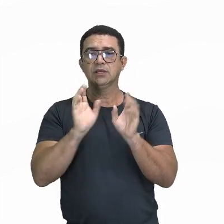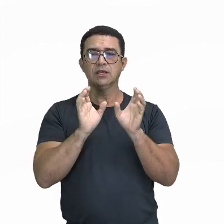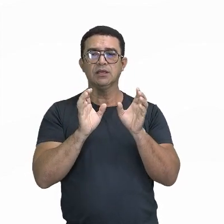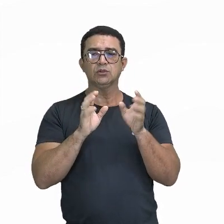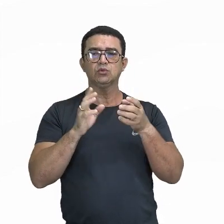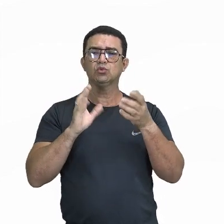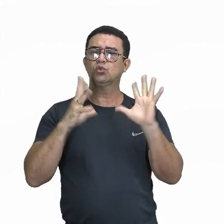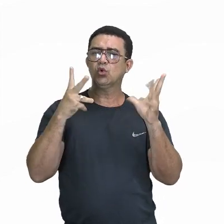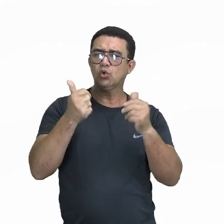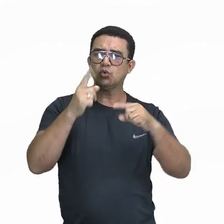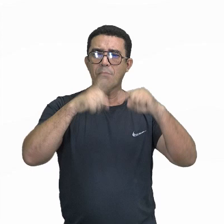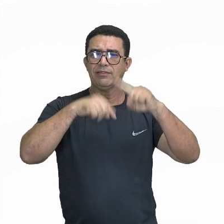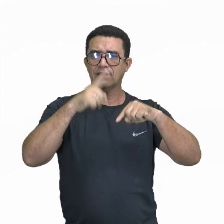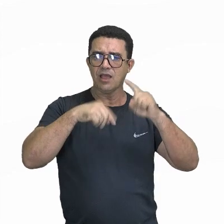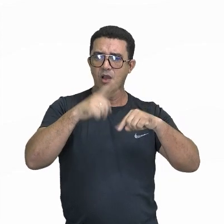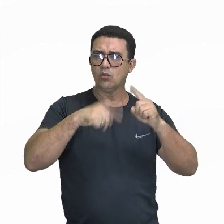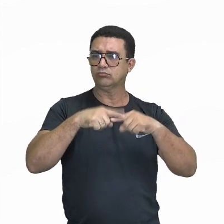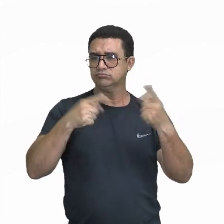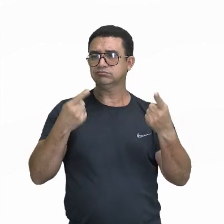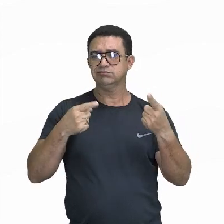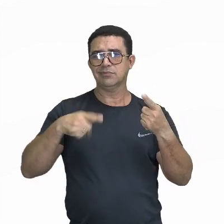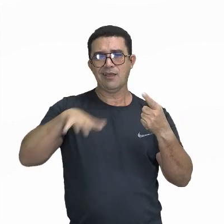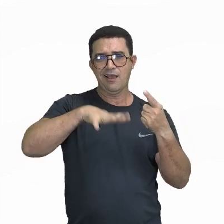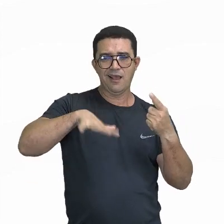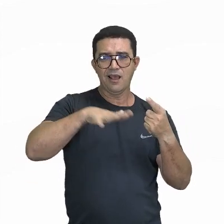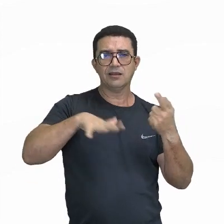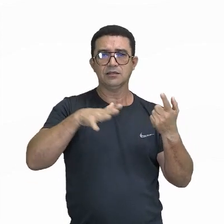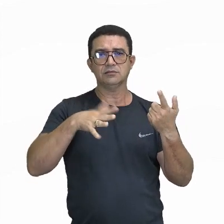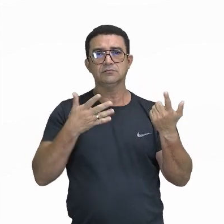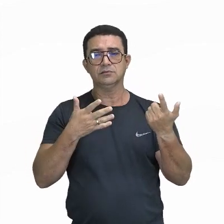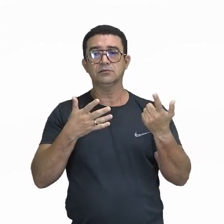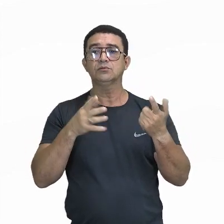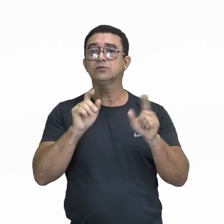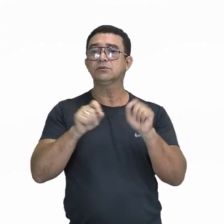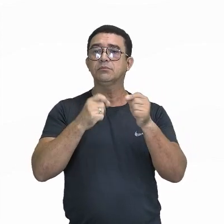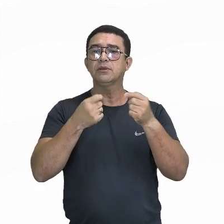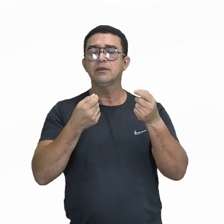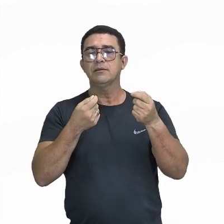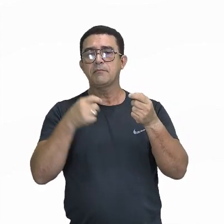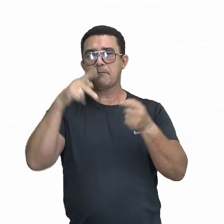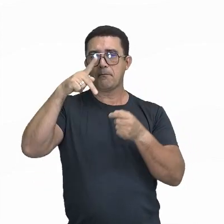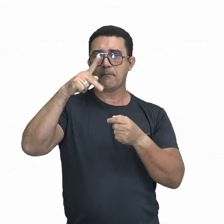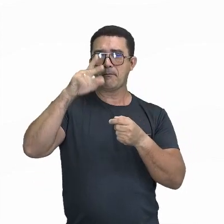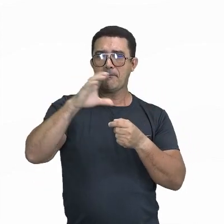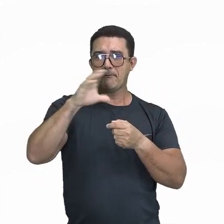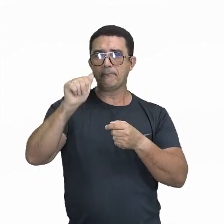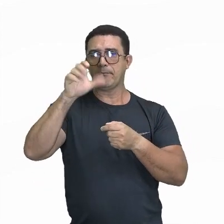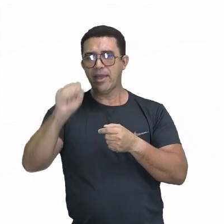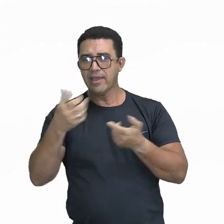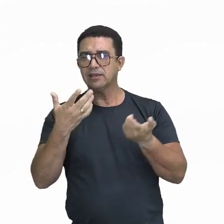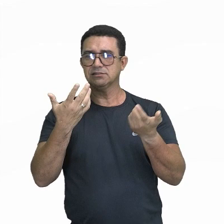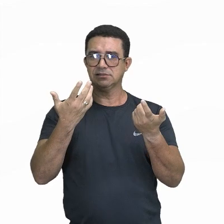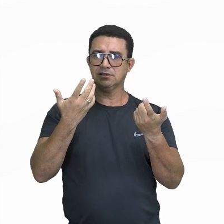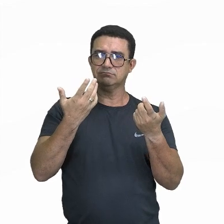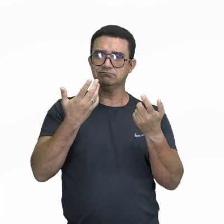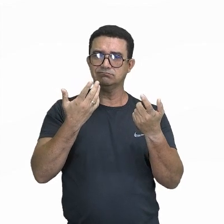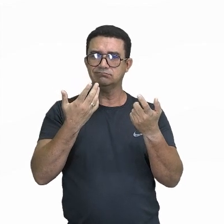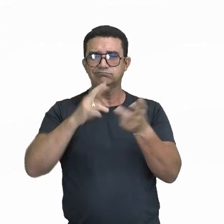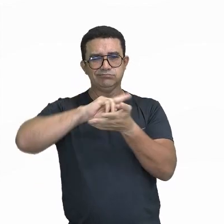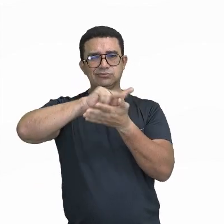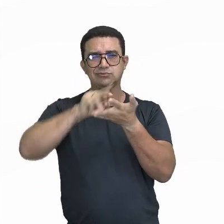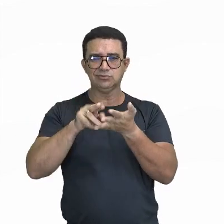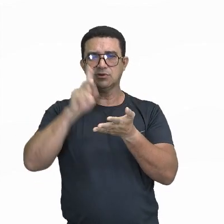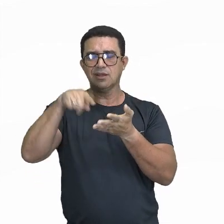conjunto de aparatos eletrônicos, peças e equipamentos que fazem o computador funcionar.